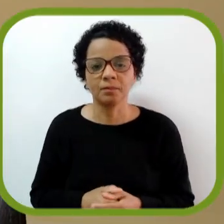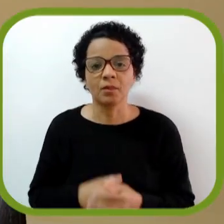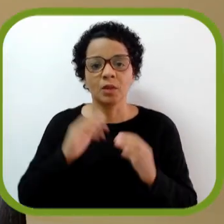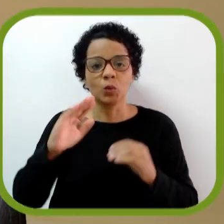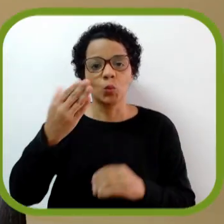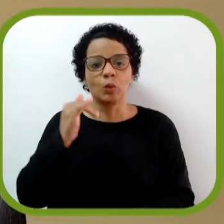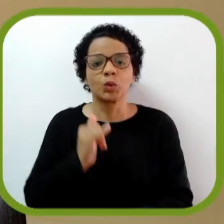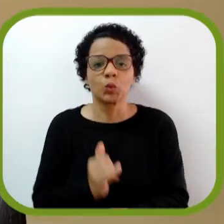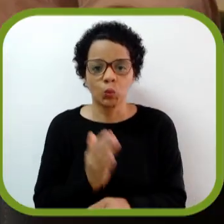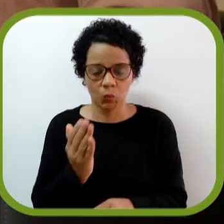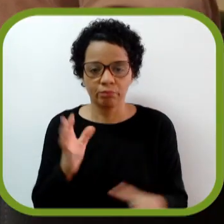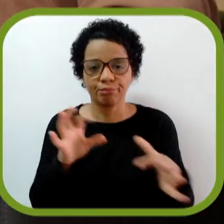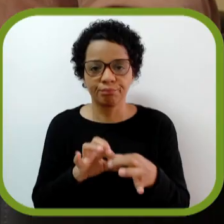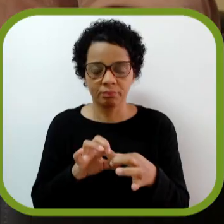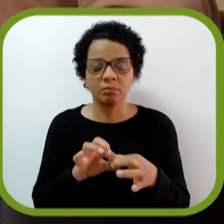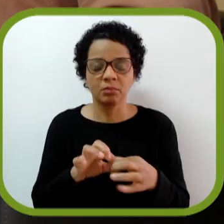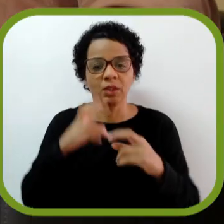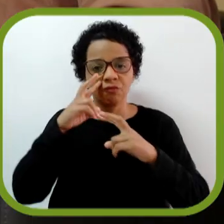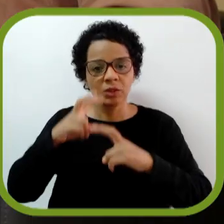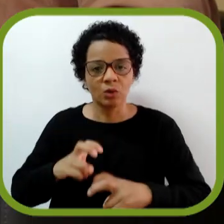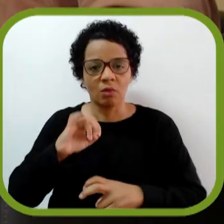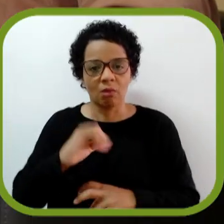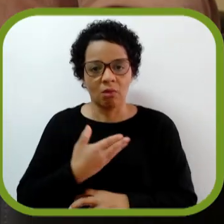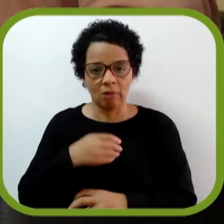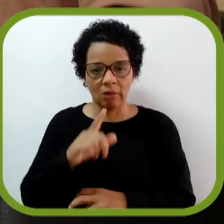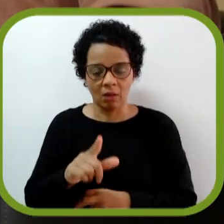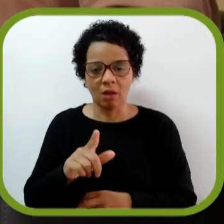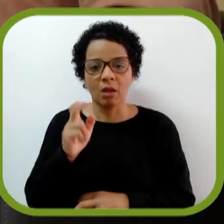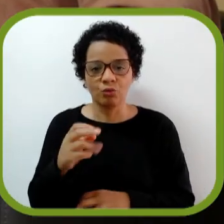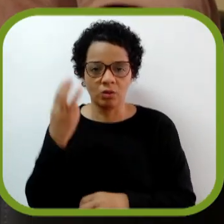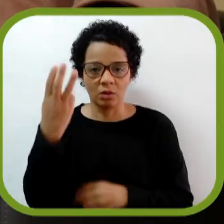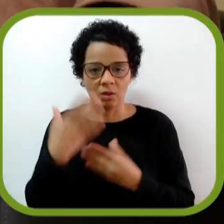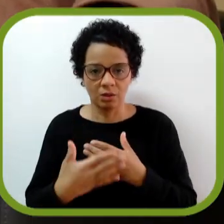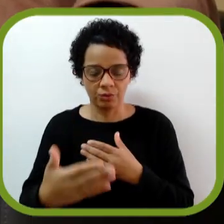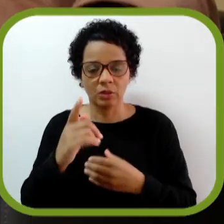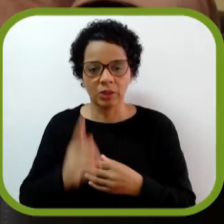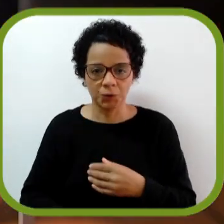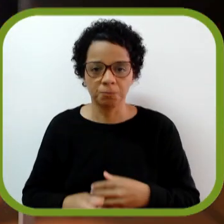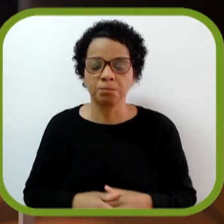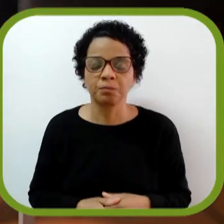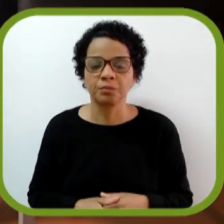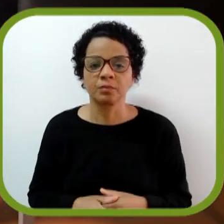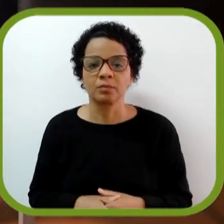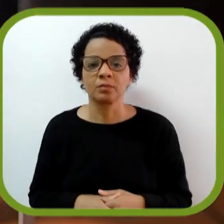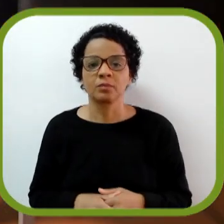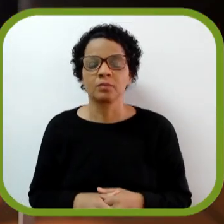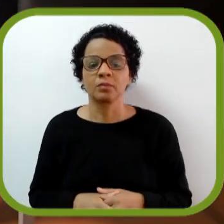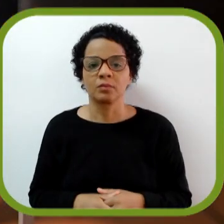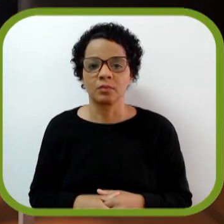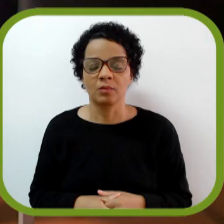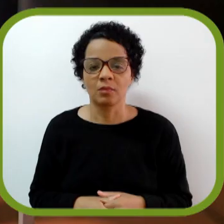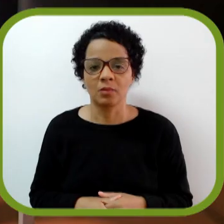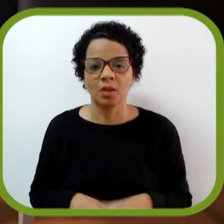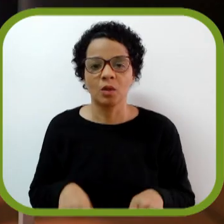outra prioridade do ponto de vista da investigação do IDL para os próximos 3 anos é a